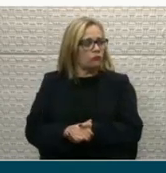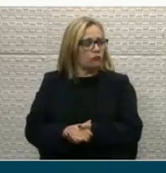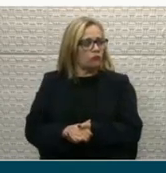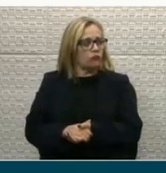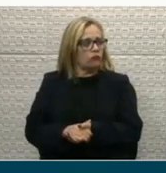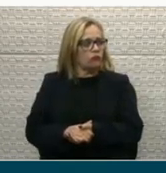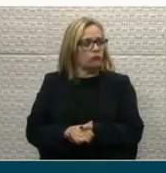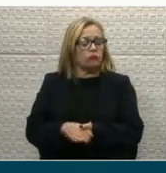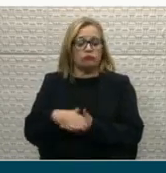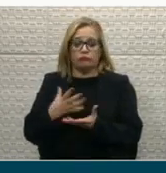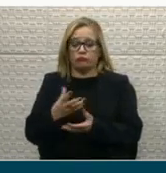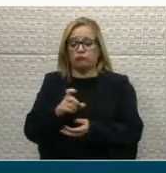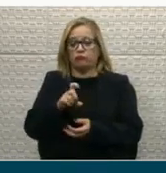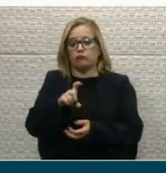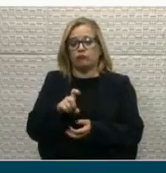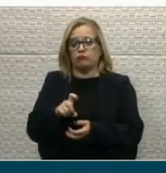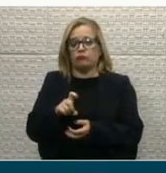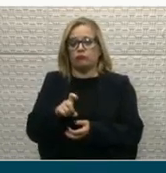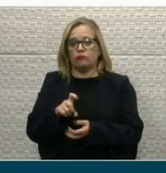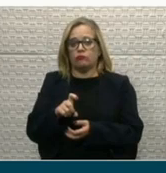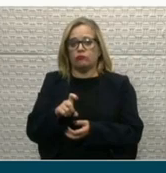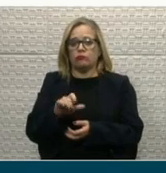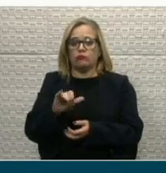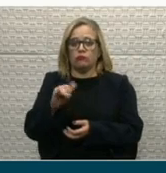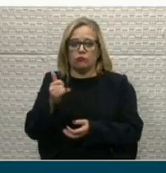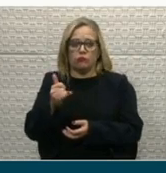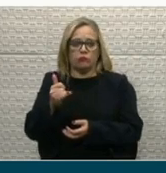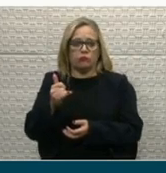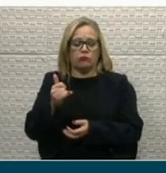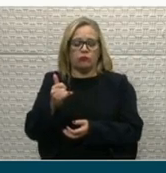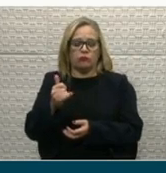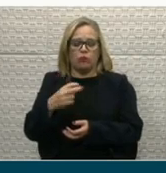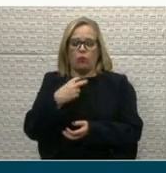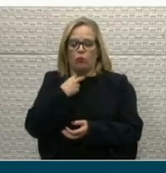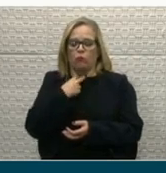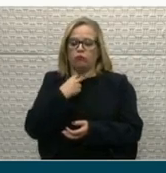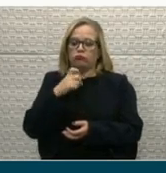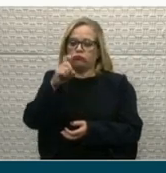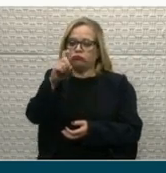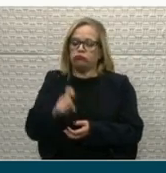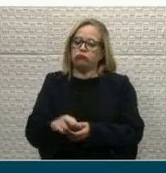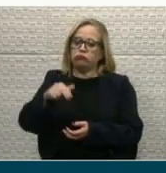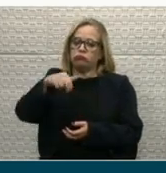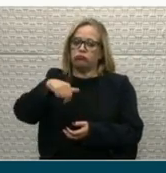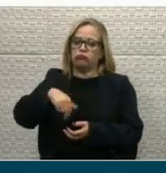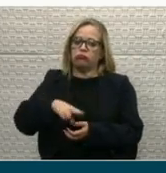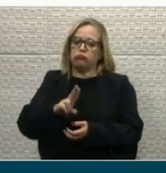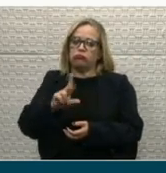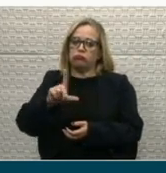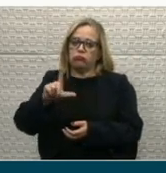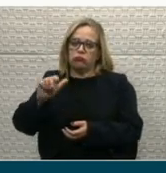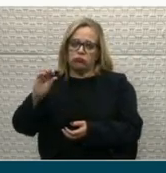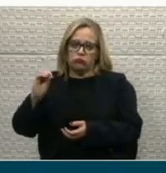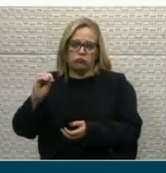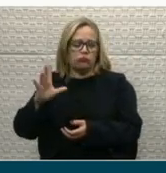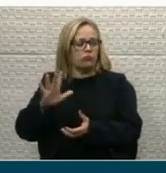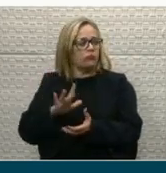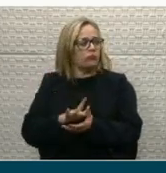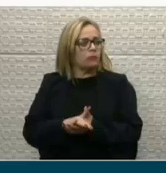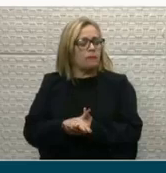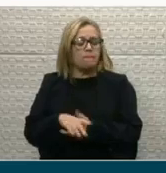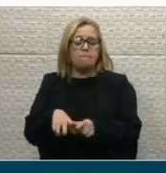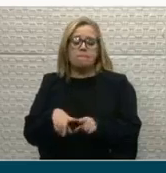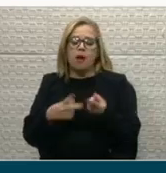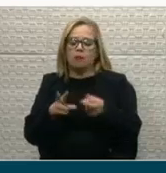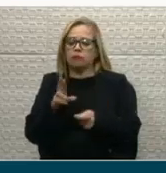x e y não simultaneamente nulos. Eu não posso ter que os dois sejam nulos ao mesmo tempo. Mas eu posso